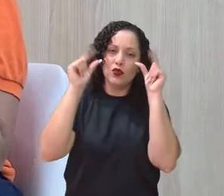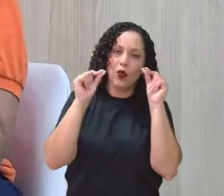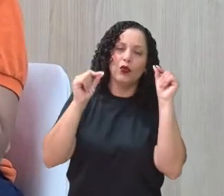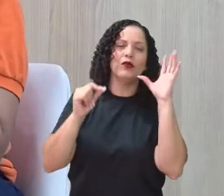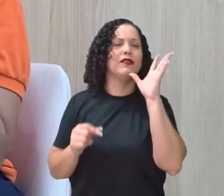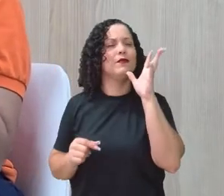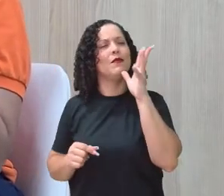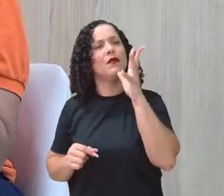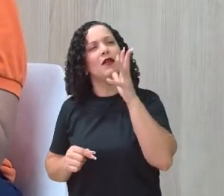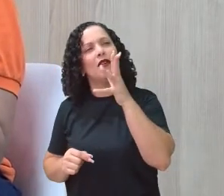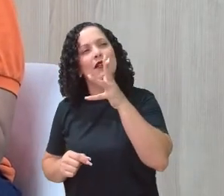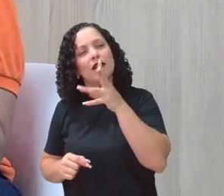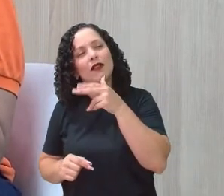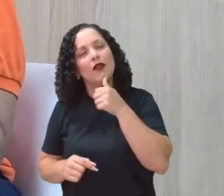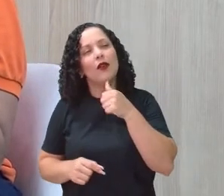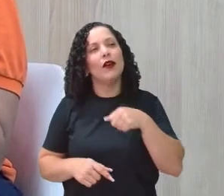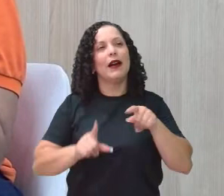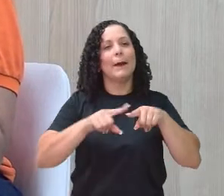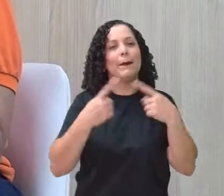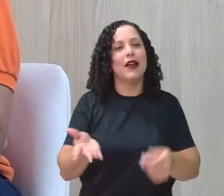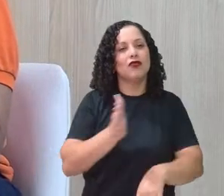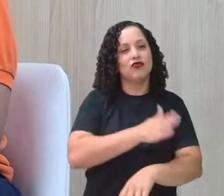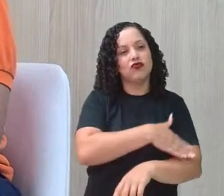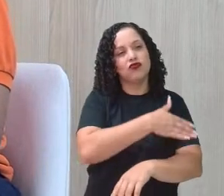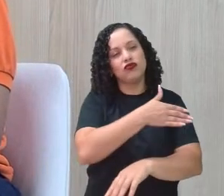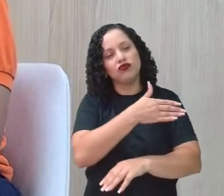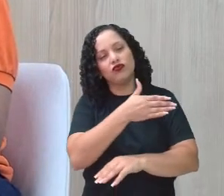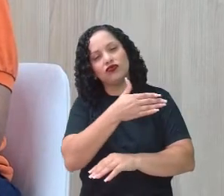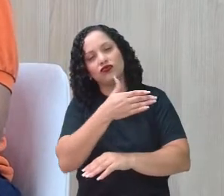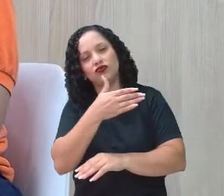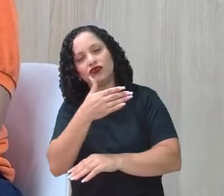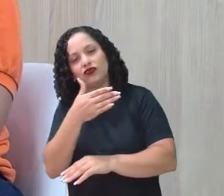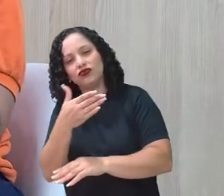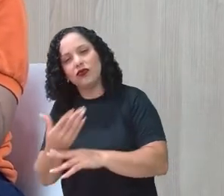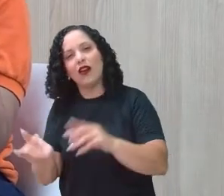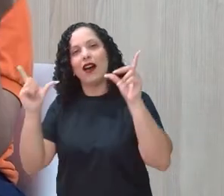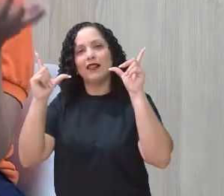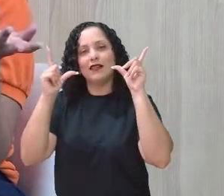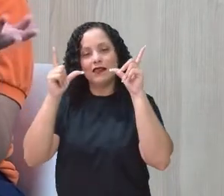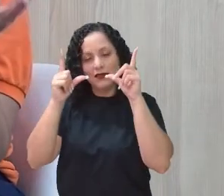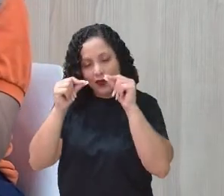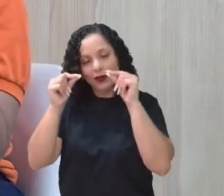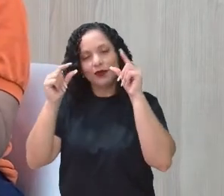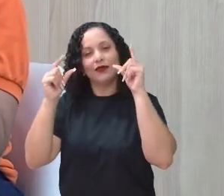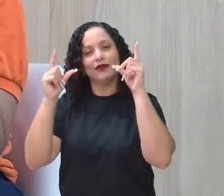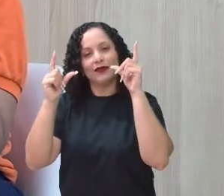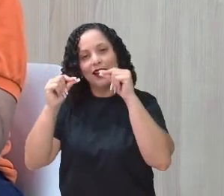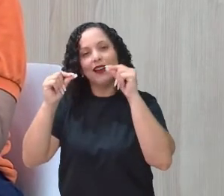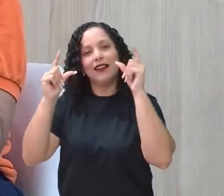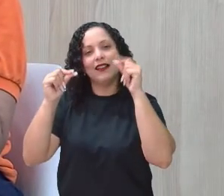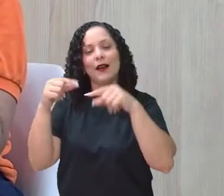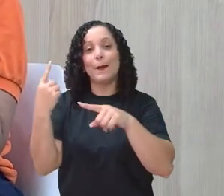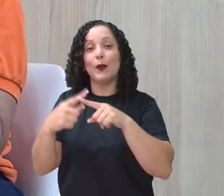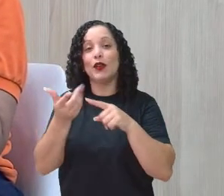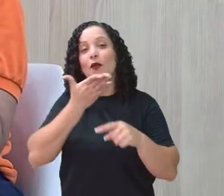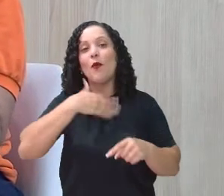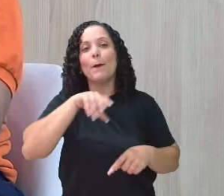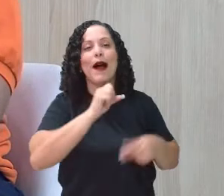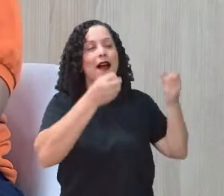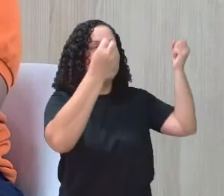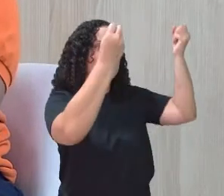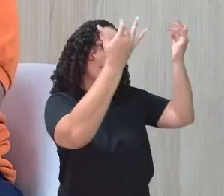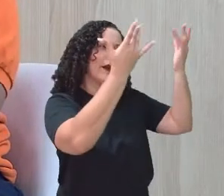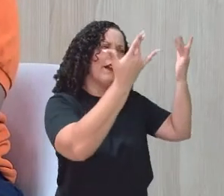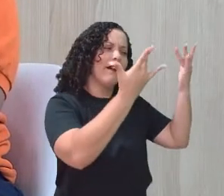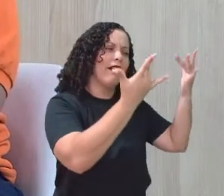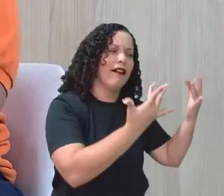mas ao mesmo tempo, no fim da tirinha, ele se torna sonolento, por causa da explicação física que o pai estava